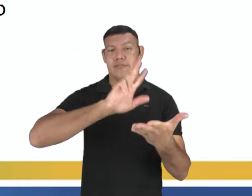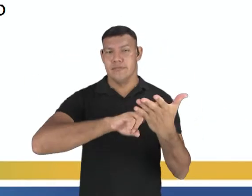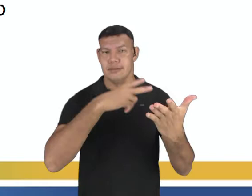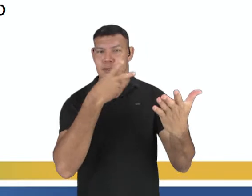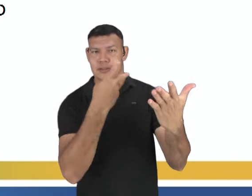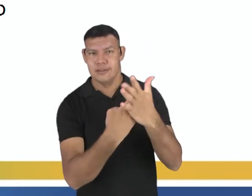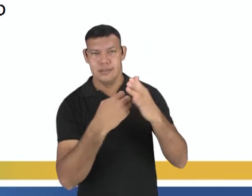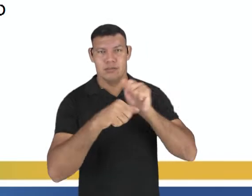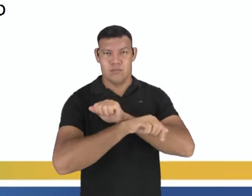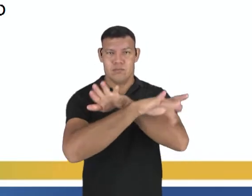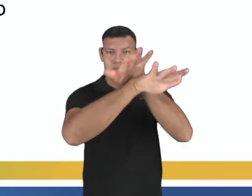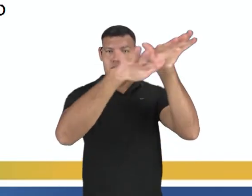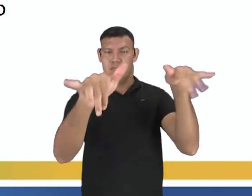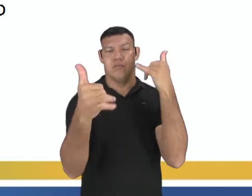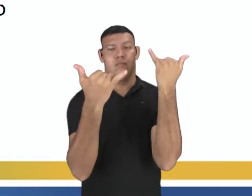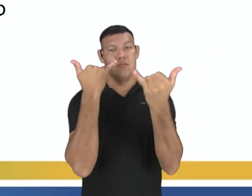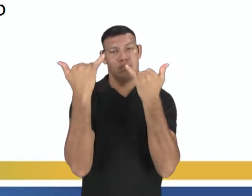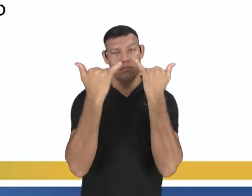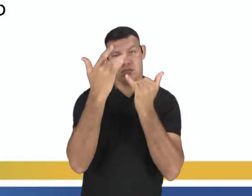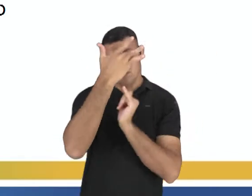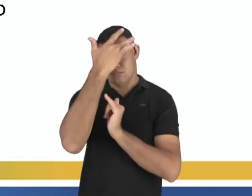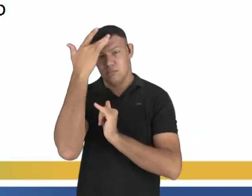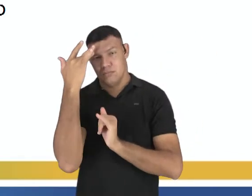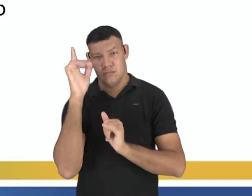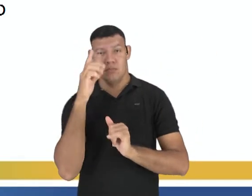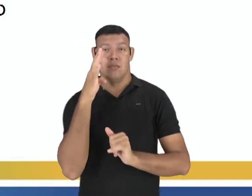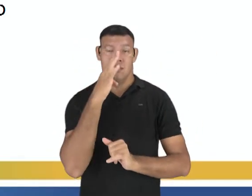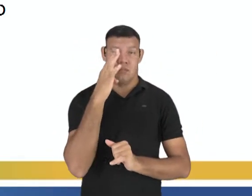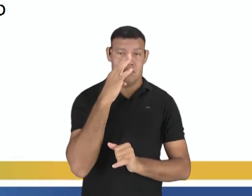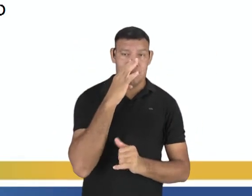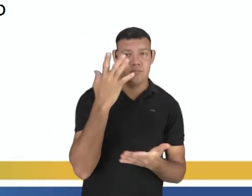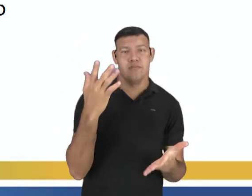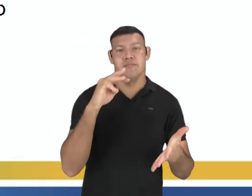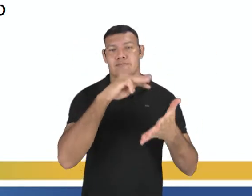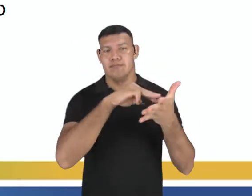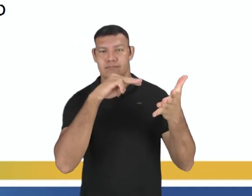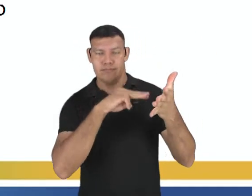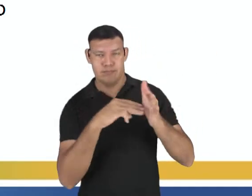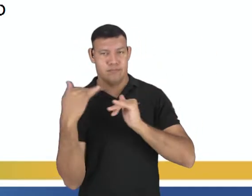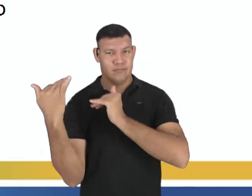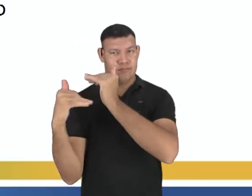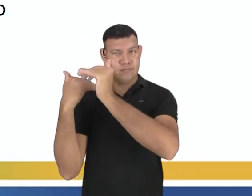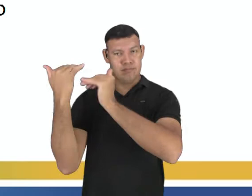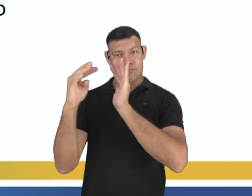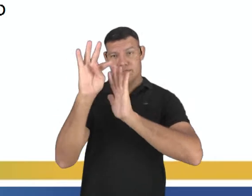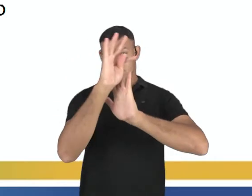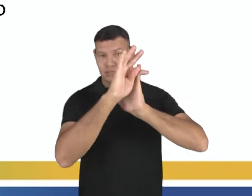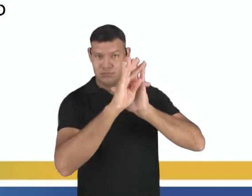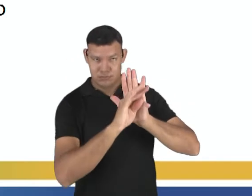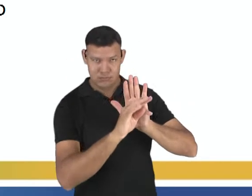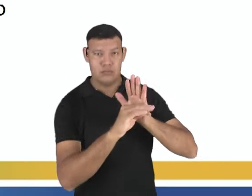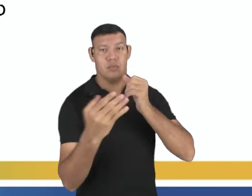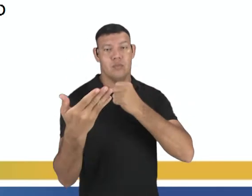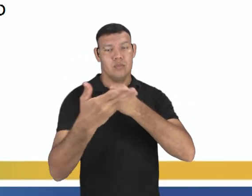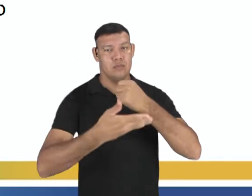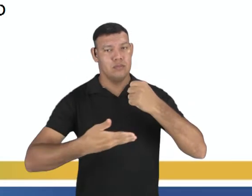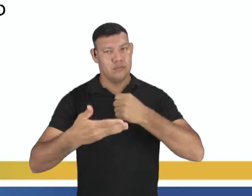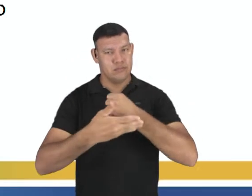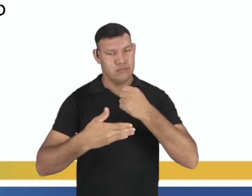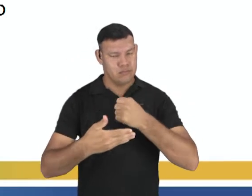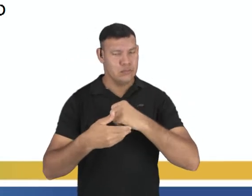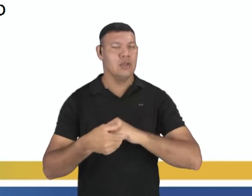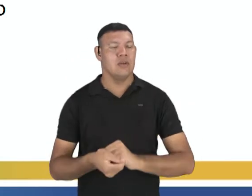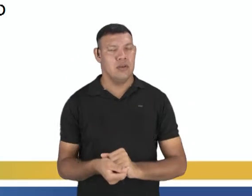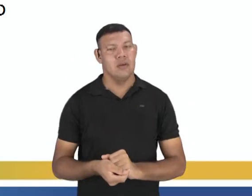e transmitir as informações para o público em geral, utilizando o método de desenvolvimento textual baseado no